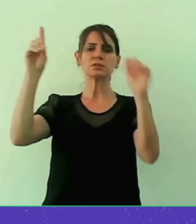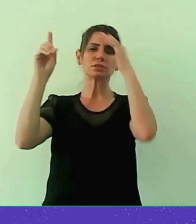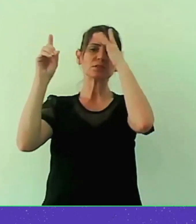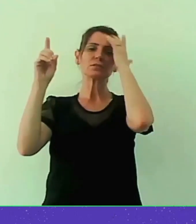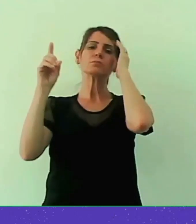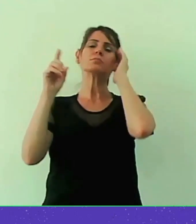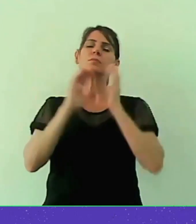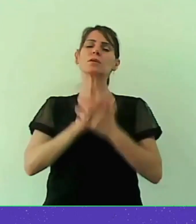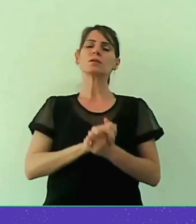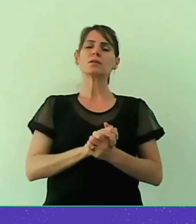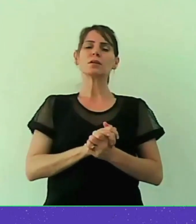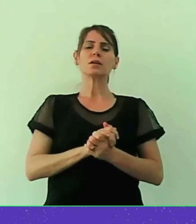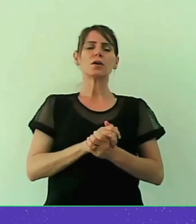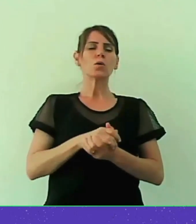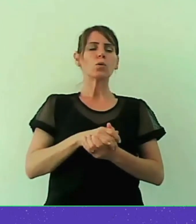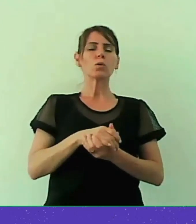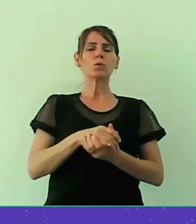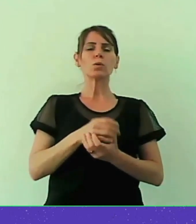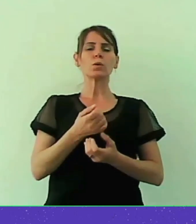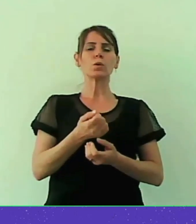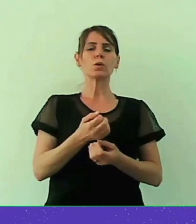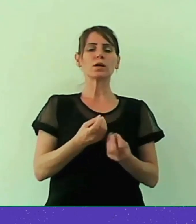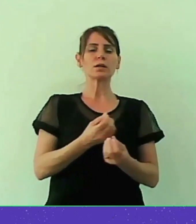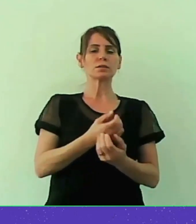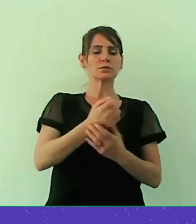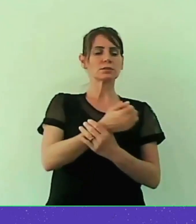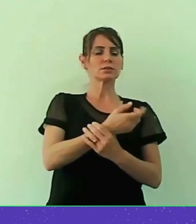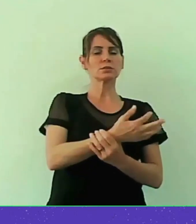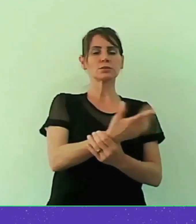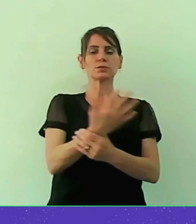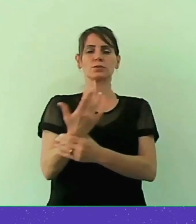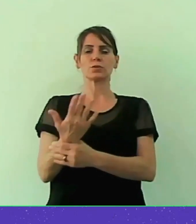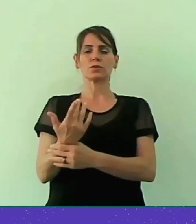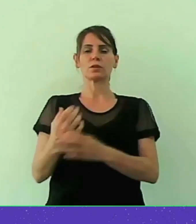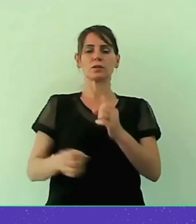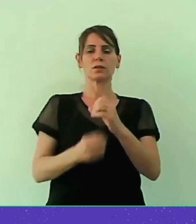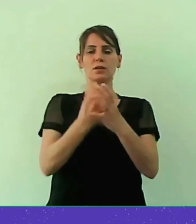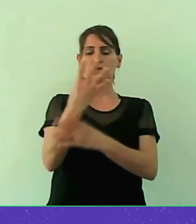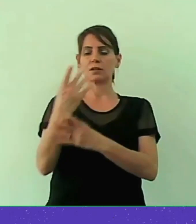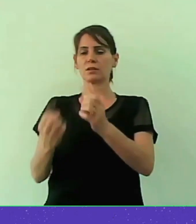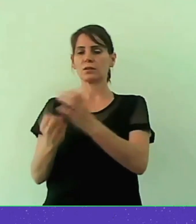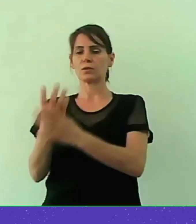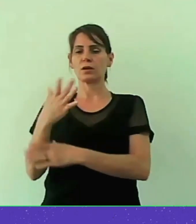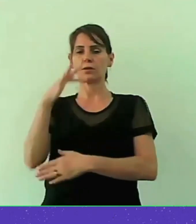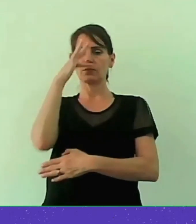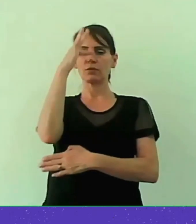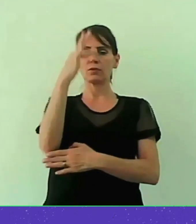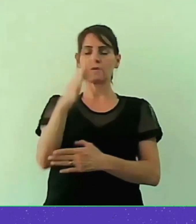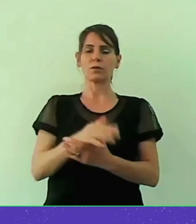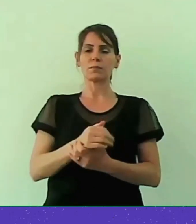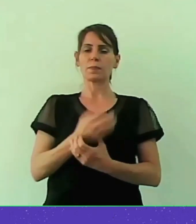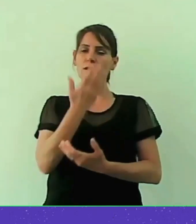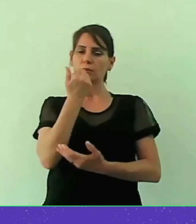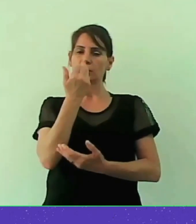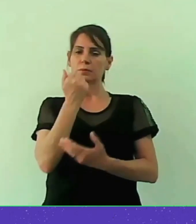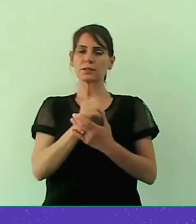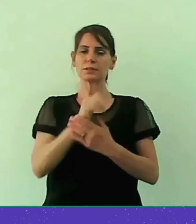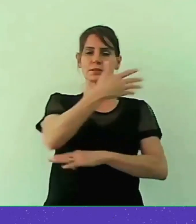as ervas que dão semente e se acham na superfície de toda a terra, e todas as árvores em